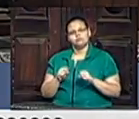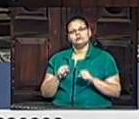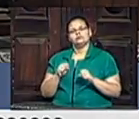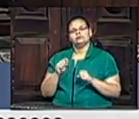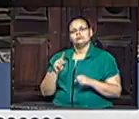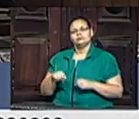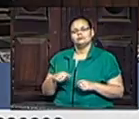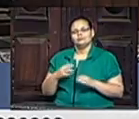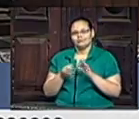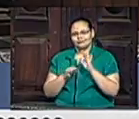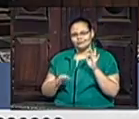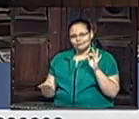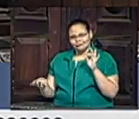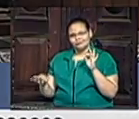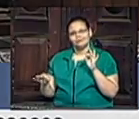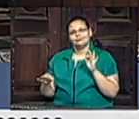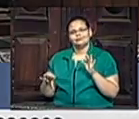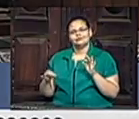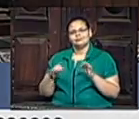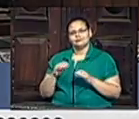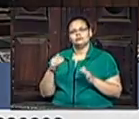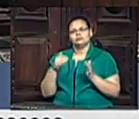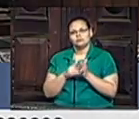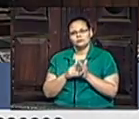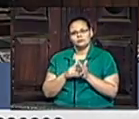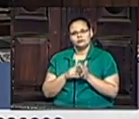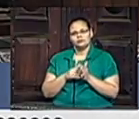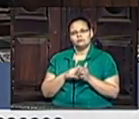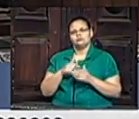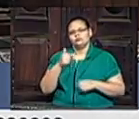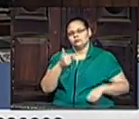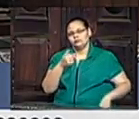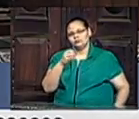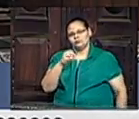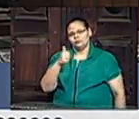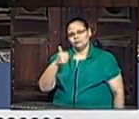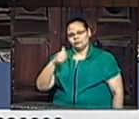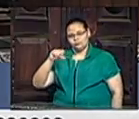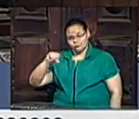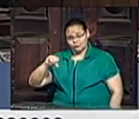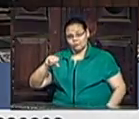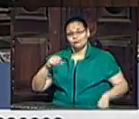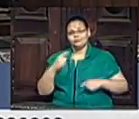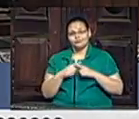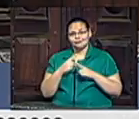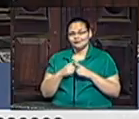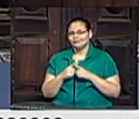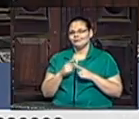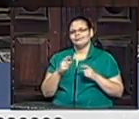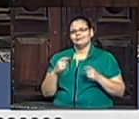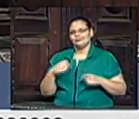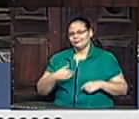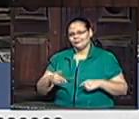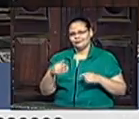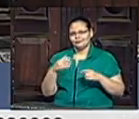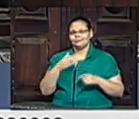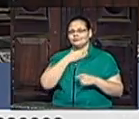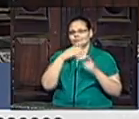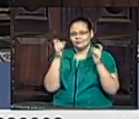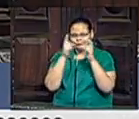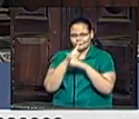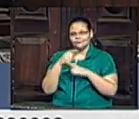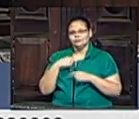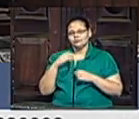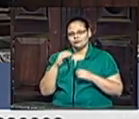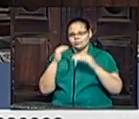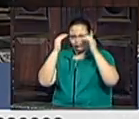demasiado longa até 2019, diante do quadro que nós estamos enfrentando hoje. É um debate que eu quero aprofundar com você, com todo o respeito que lhe